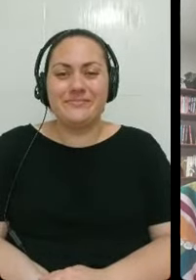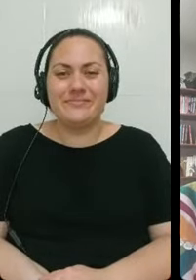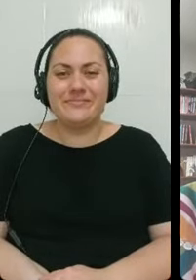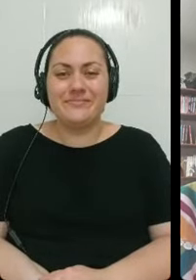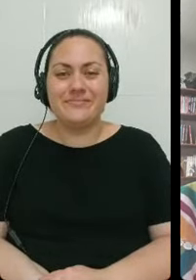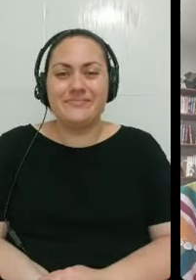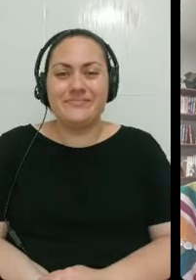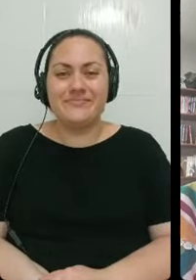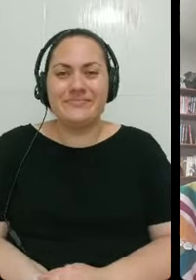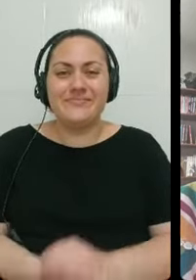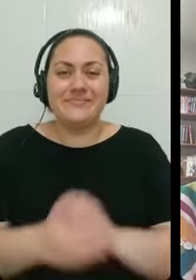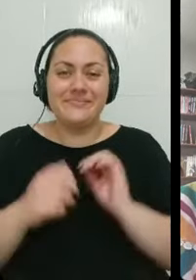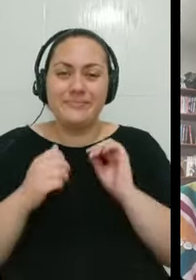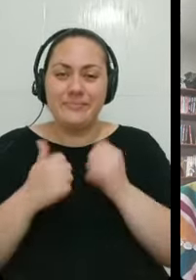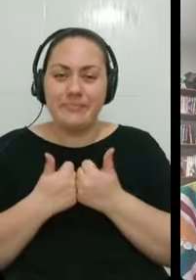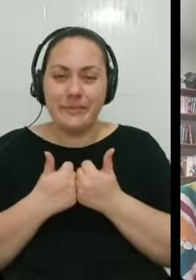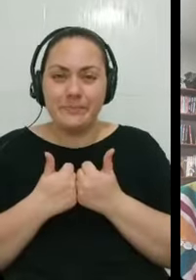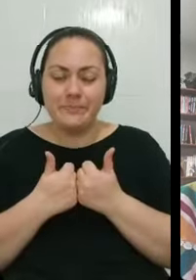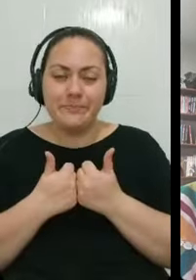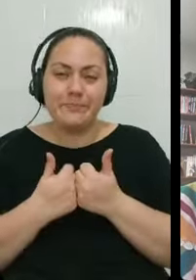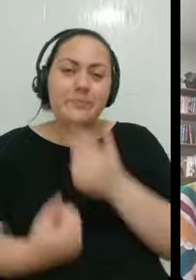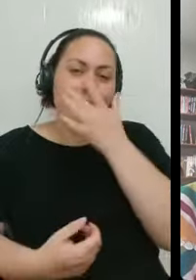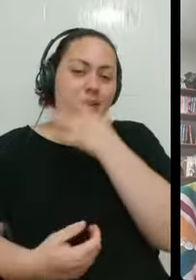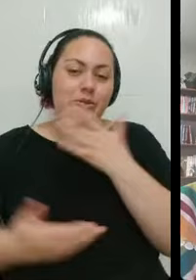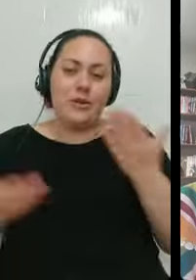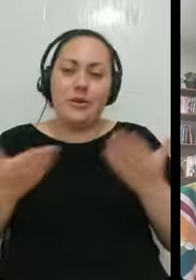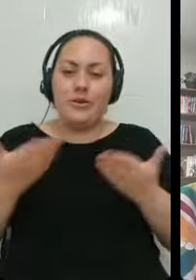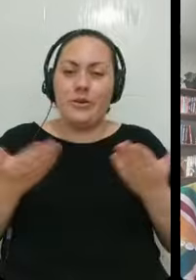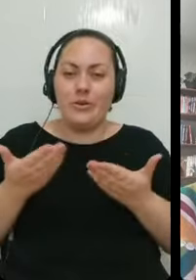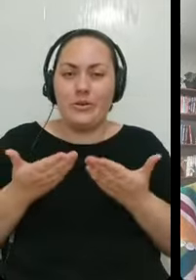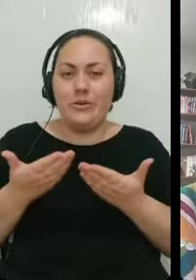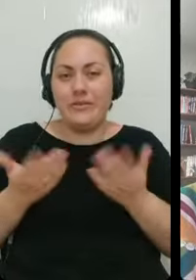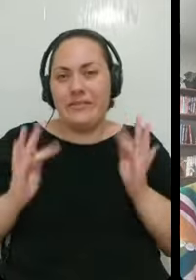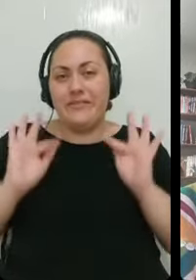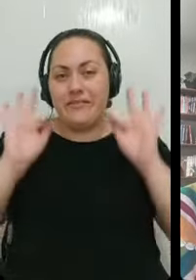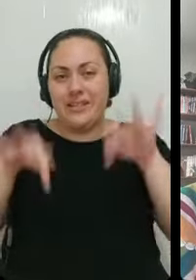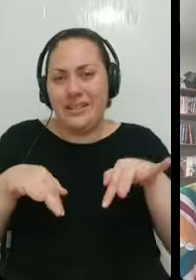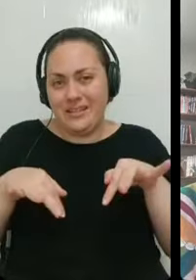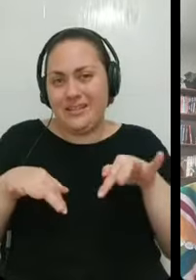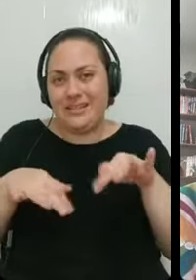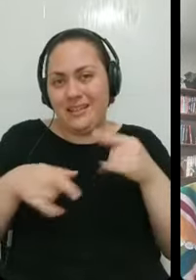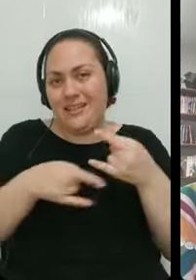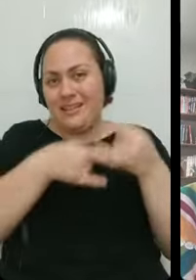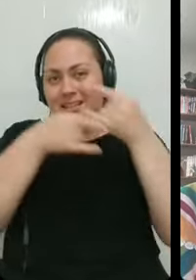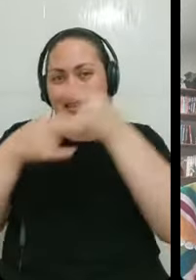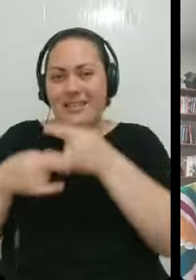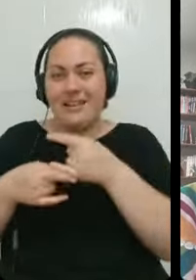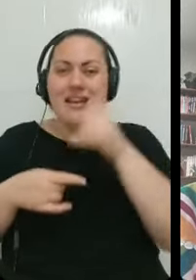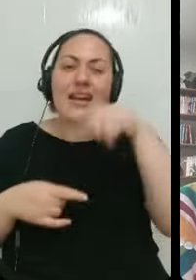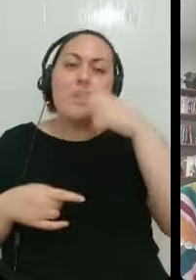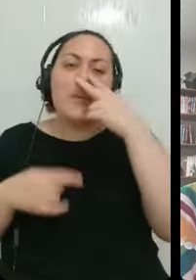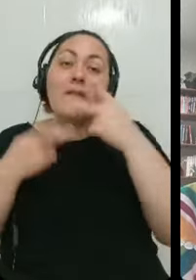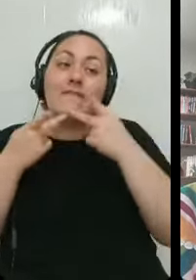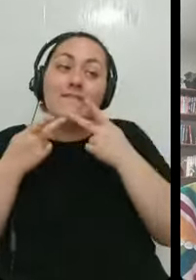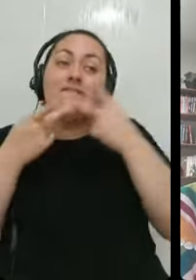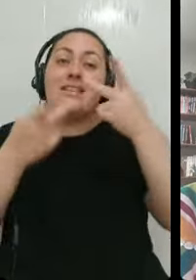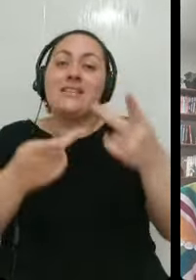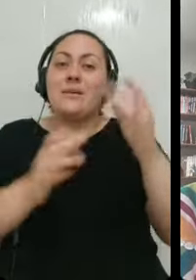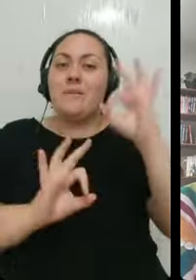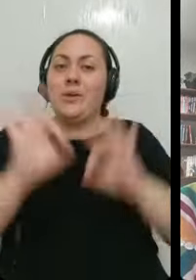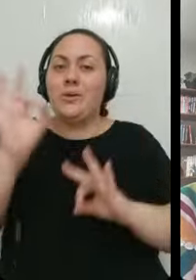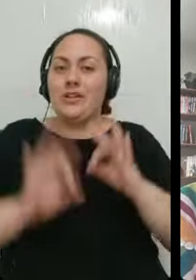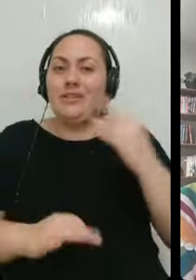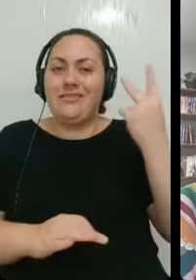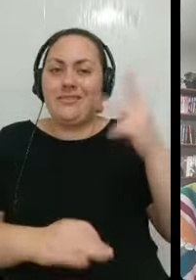Então tá, gente. Acho que com isso a gente encerra essa visita, né?